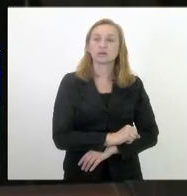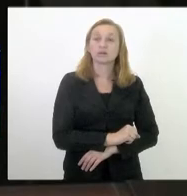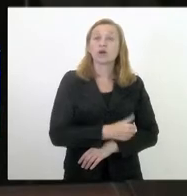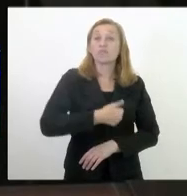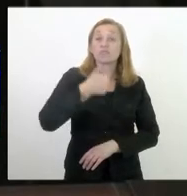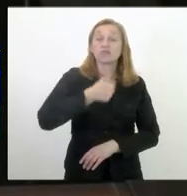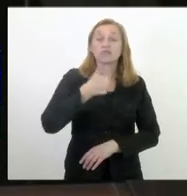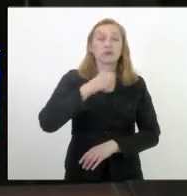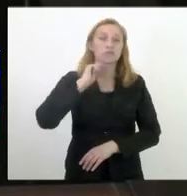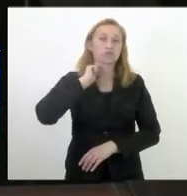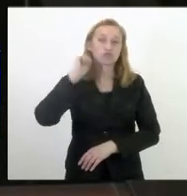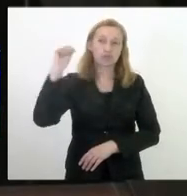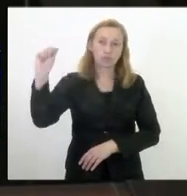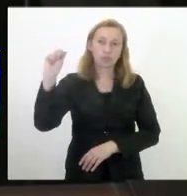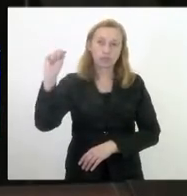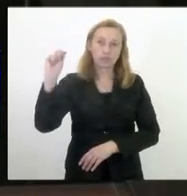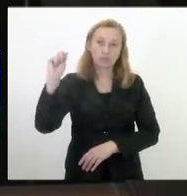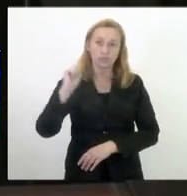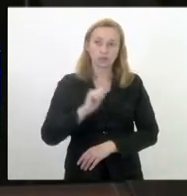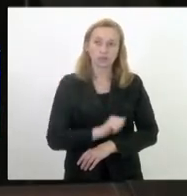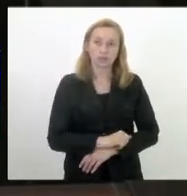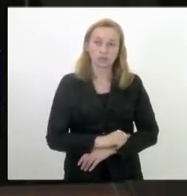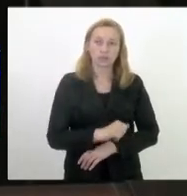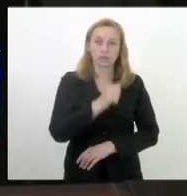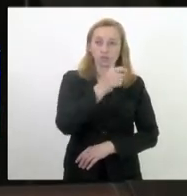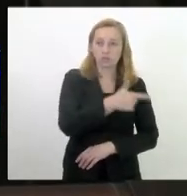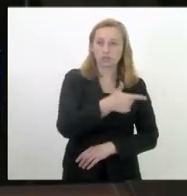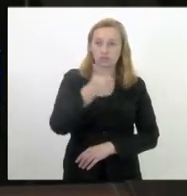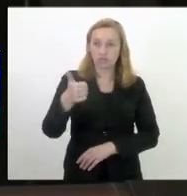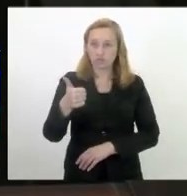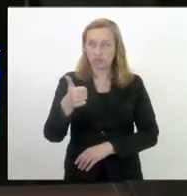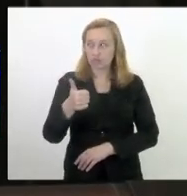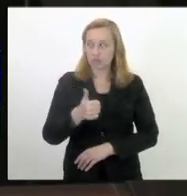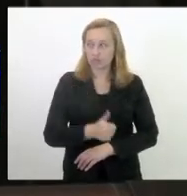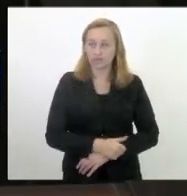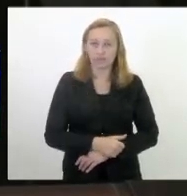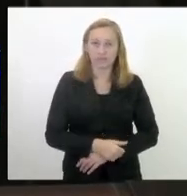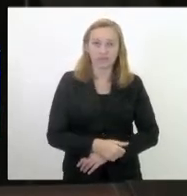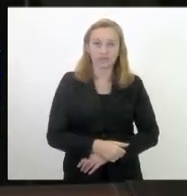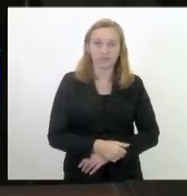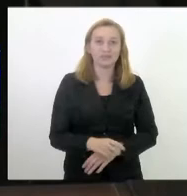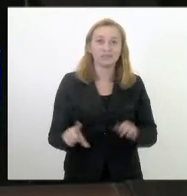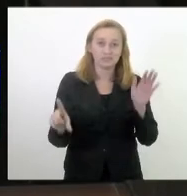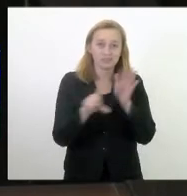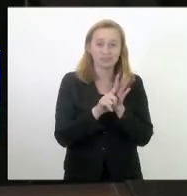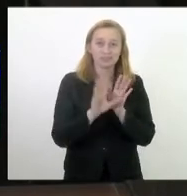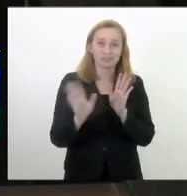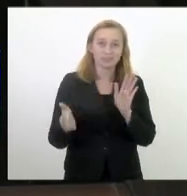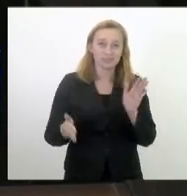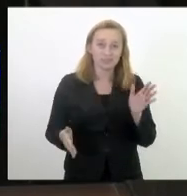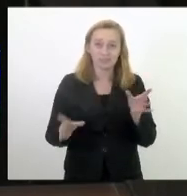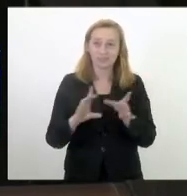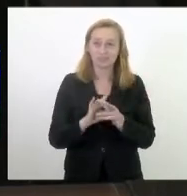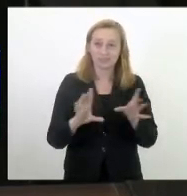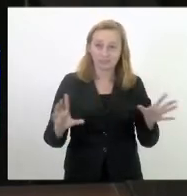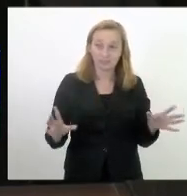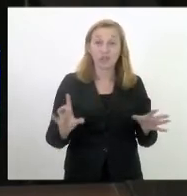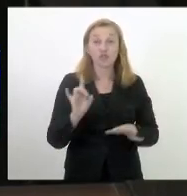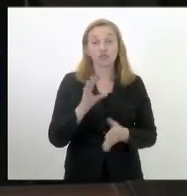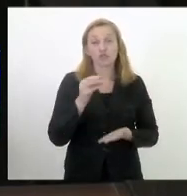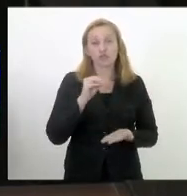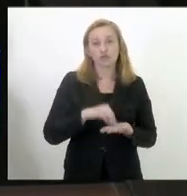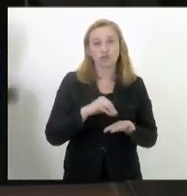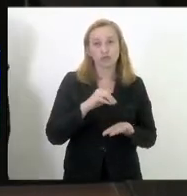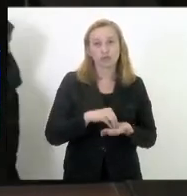1º de abril de 2021. Esta lei já foi sancionada, só